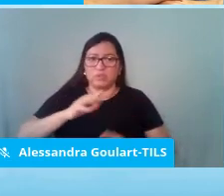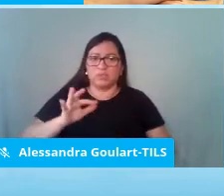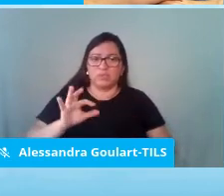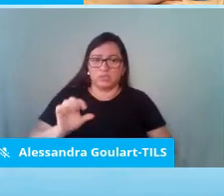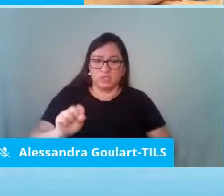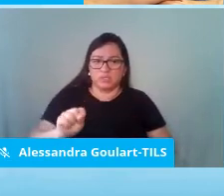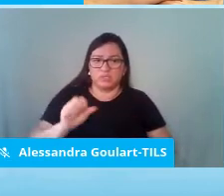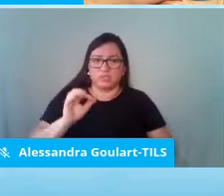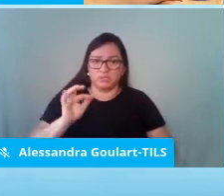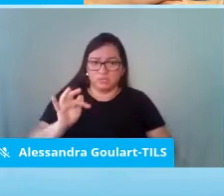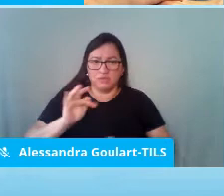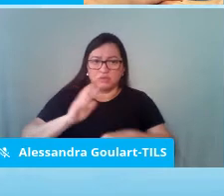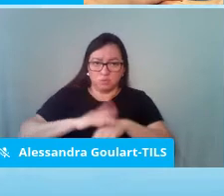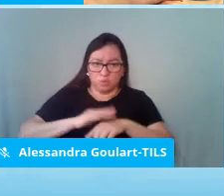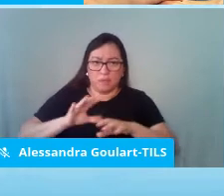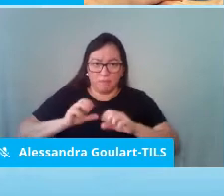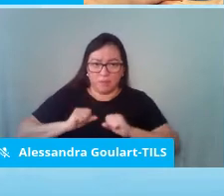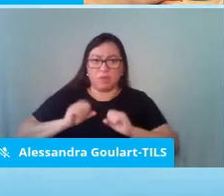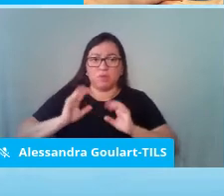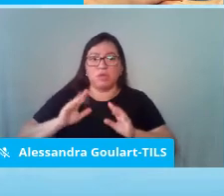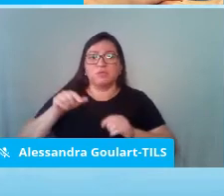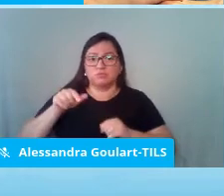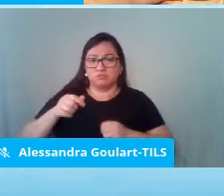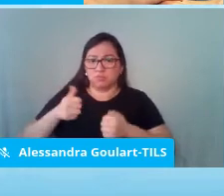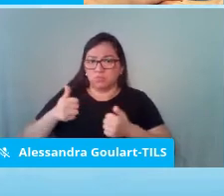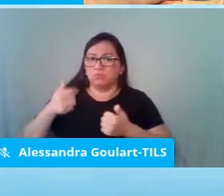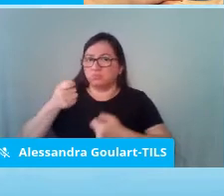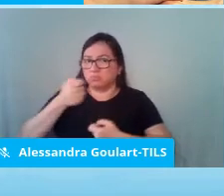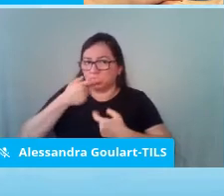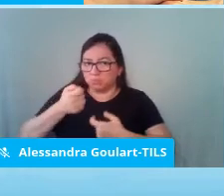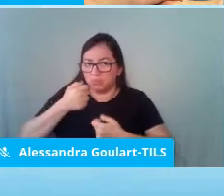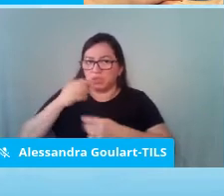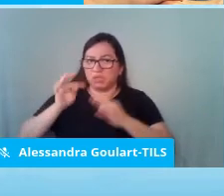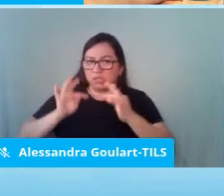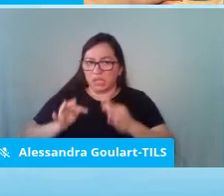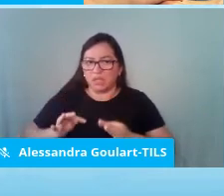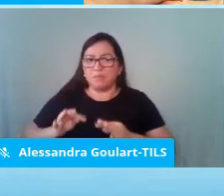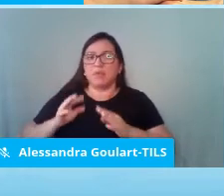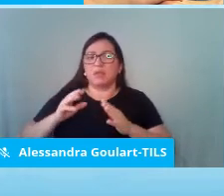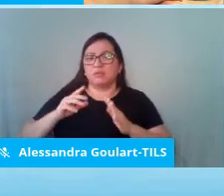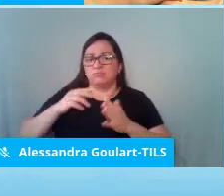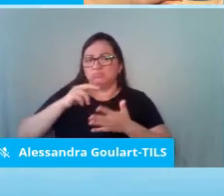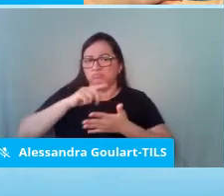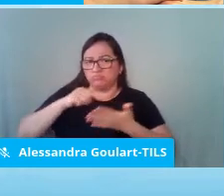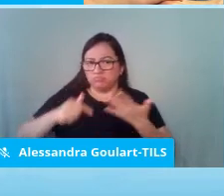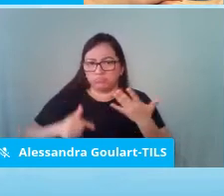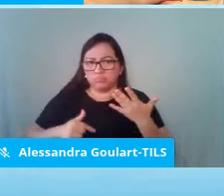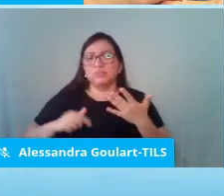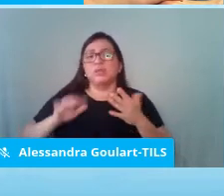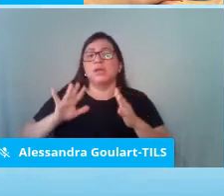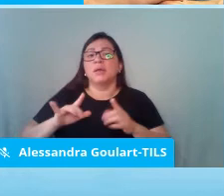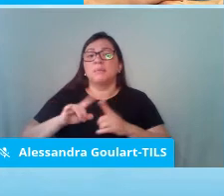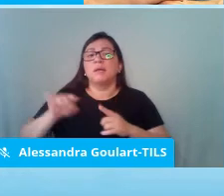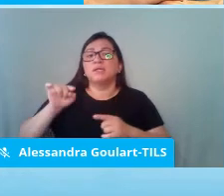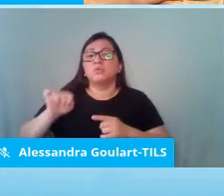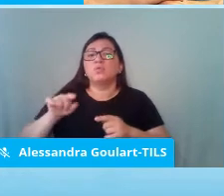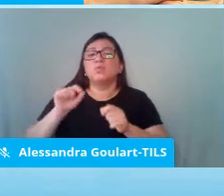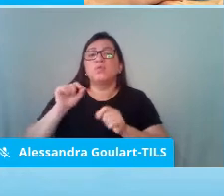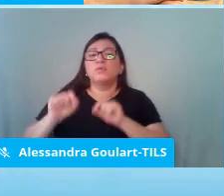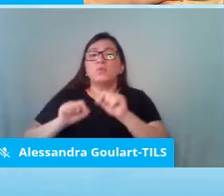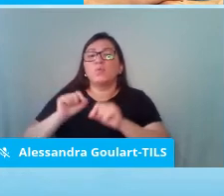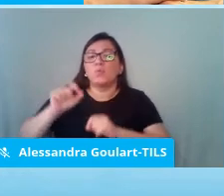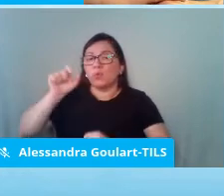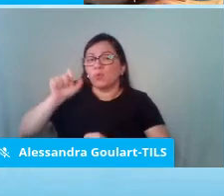modificar o desfecho desse bebê, né? Ela precisa ter noção de que os desfechos desfavoráveis são muito presentes na sífilis